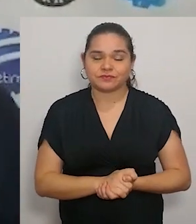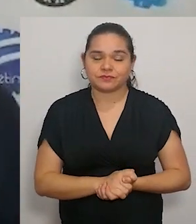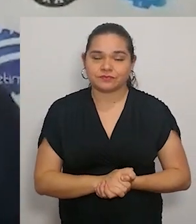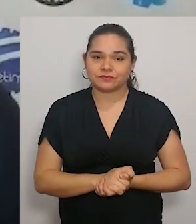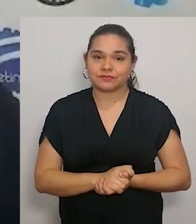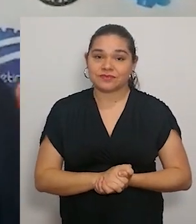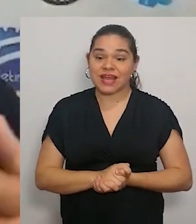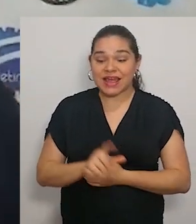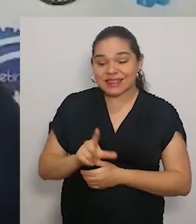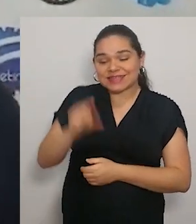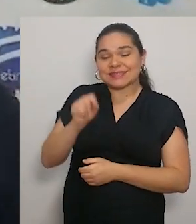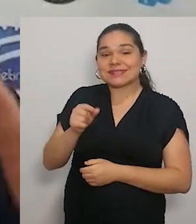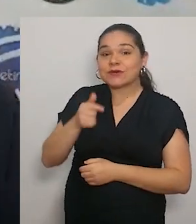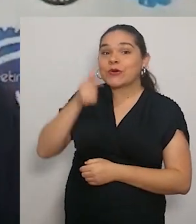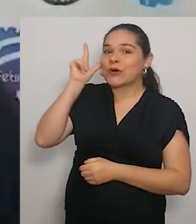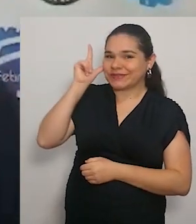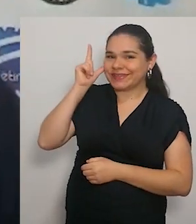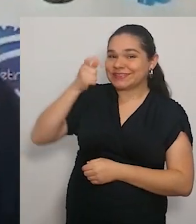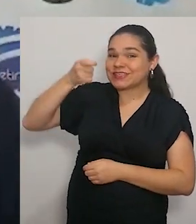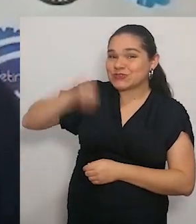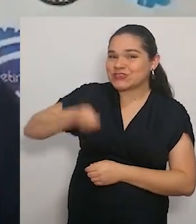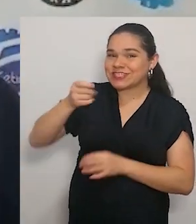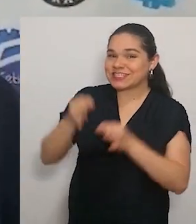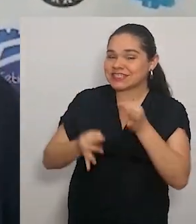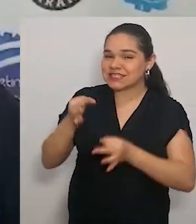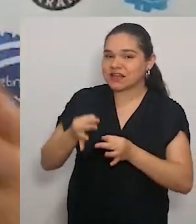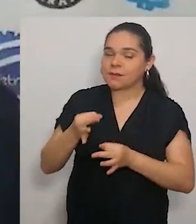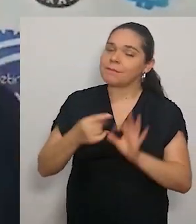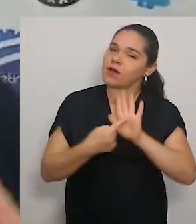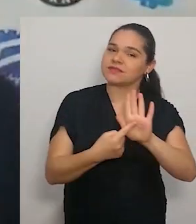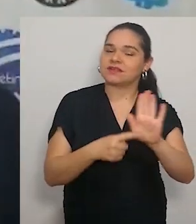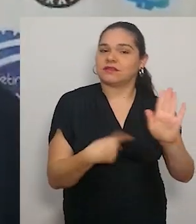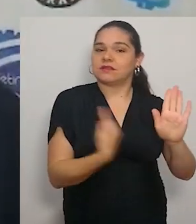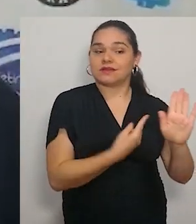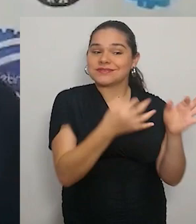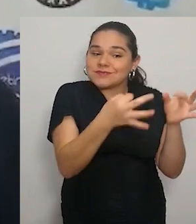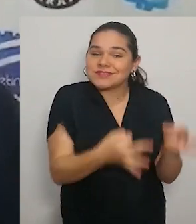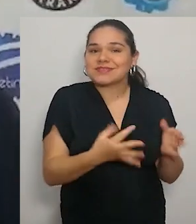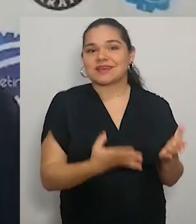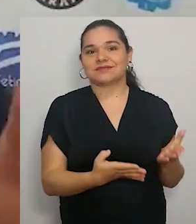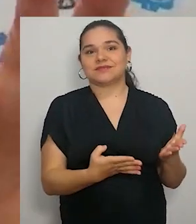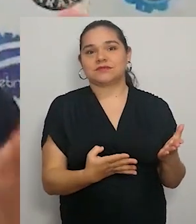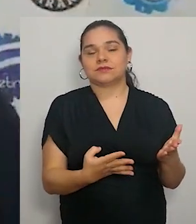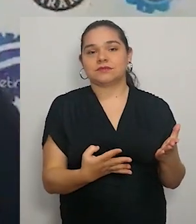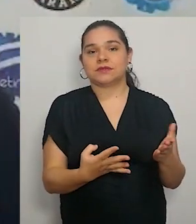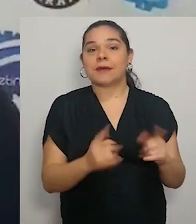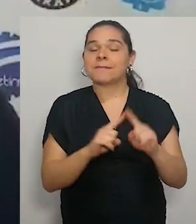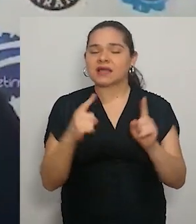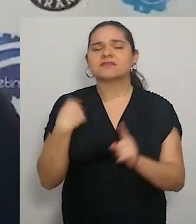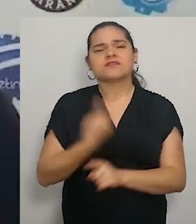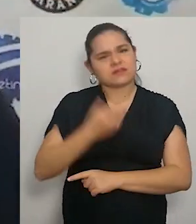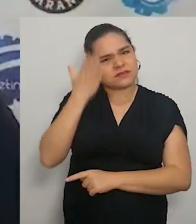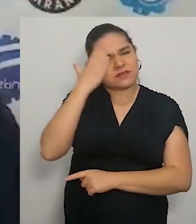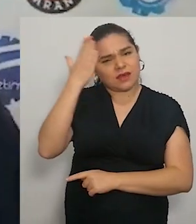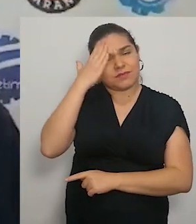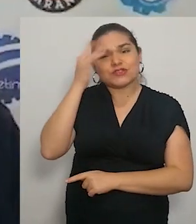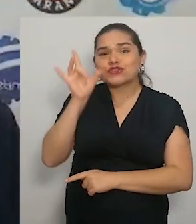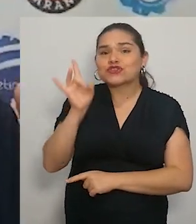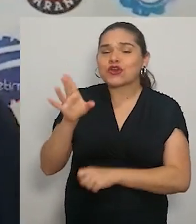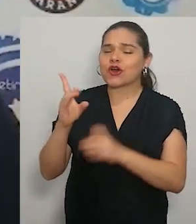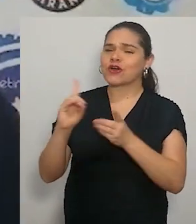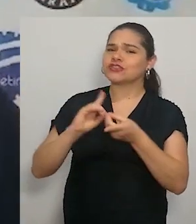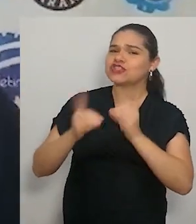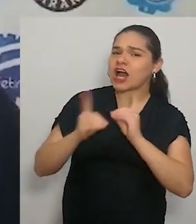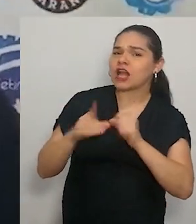decisão de hoje é uma demonstração que nós estamos certo mas sabemos que somente o diálogo é que